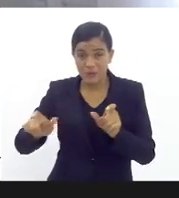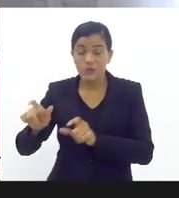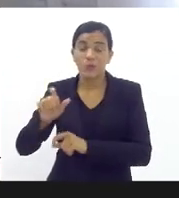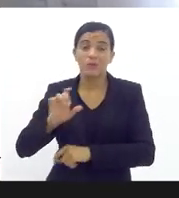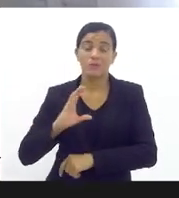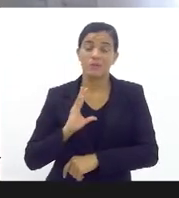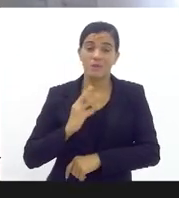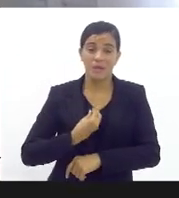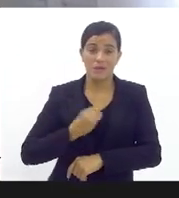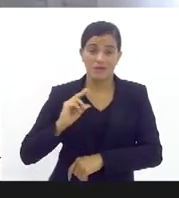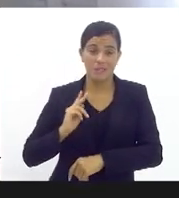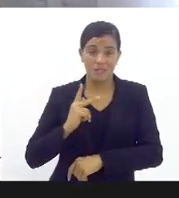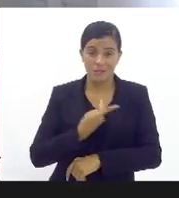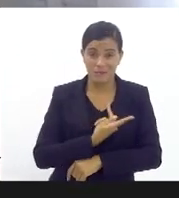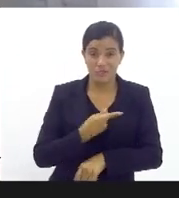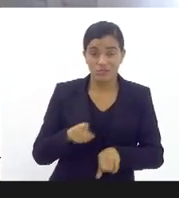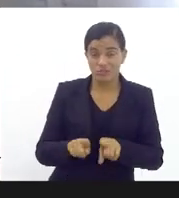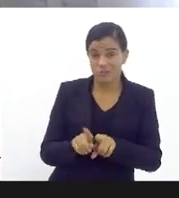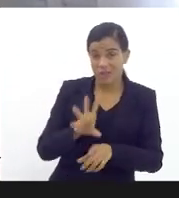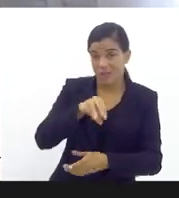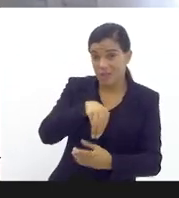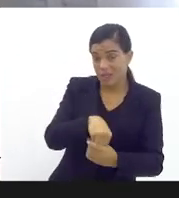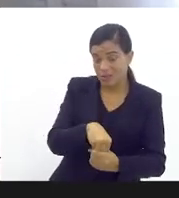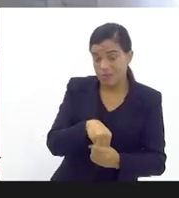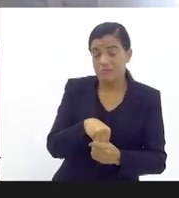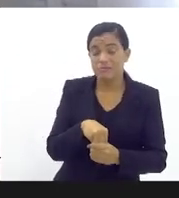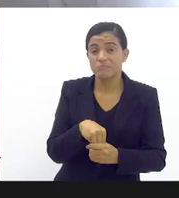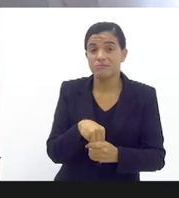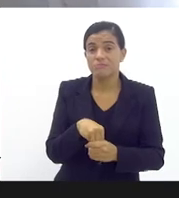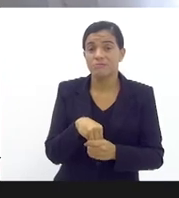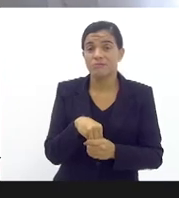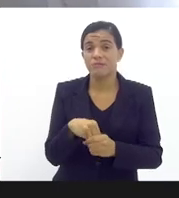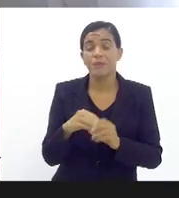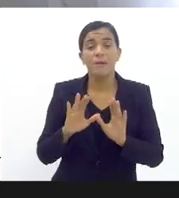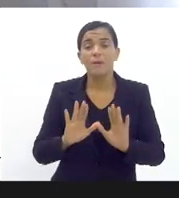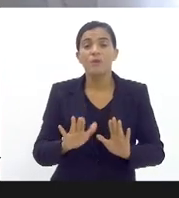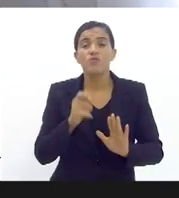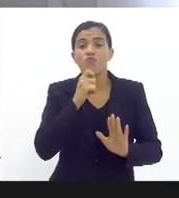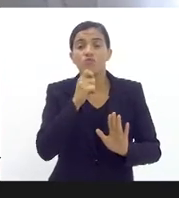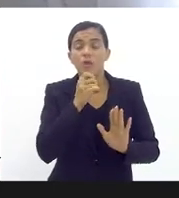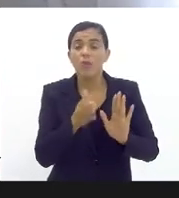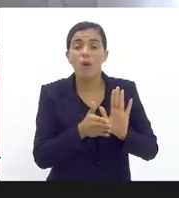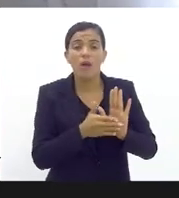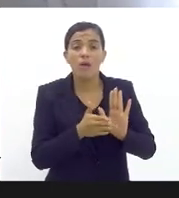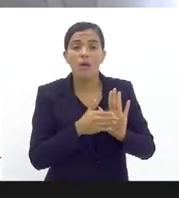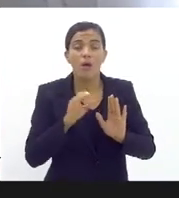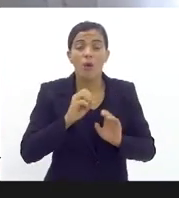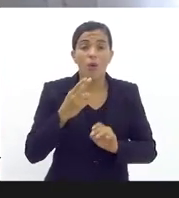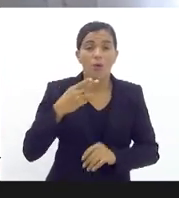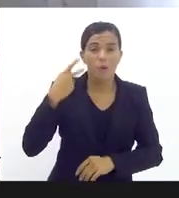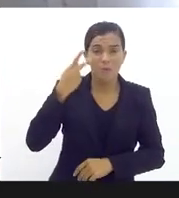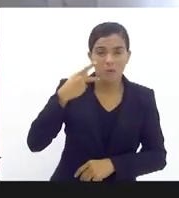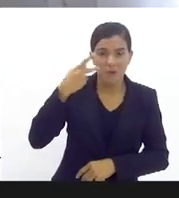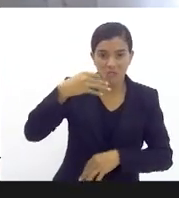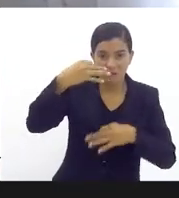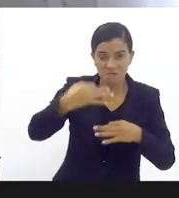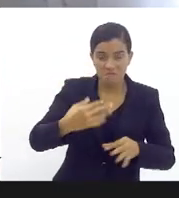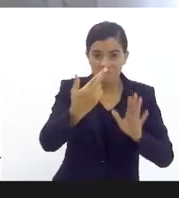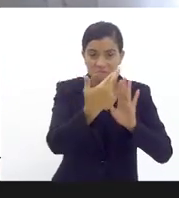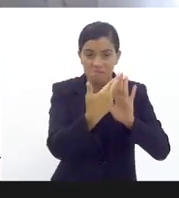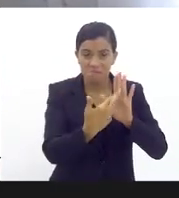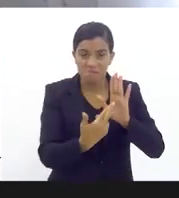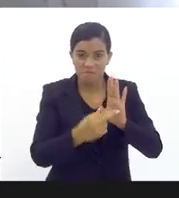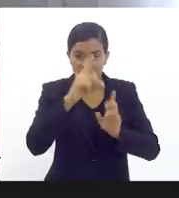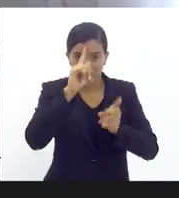dentro delas, sem, na verdade, ainda ter uma proposta, uma trilha de carreira que coloque essas